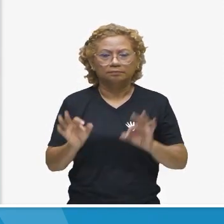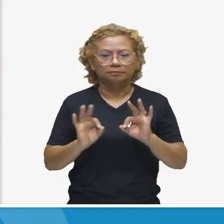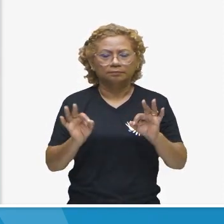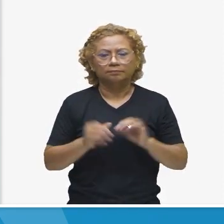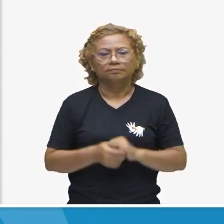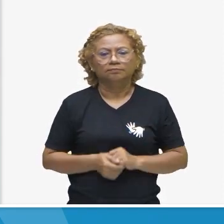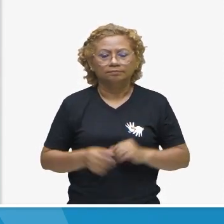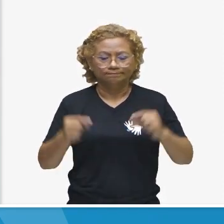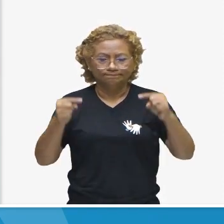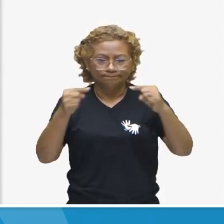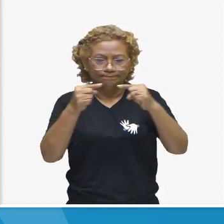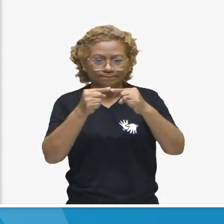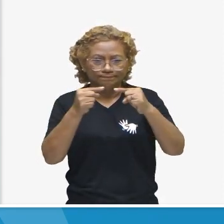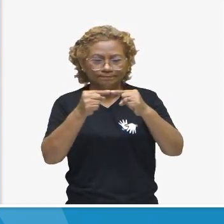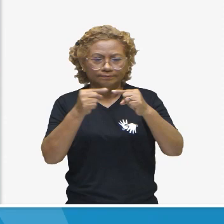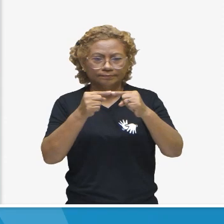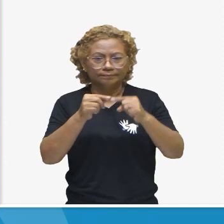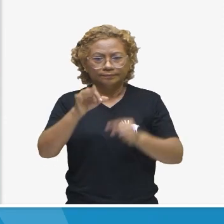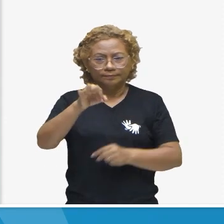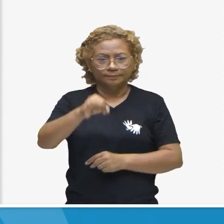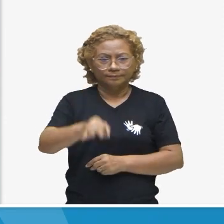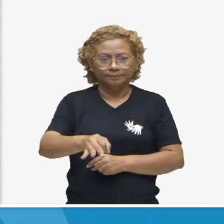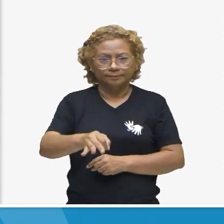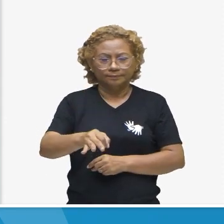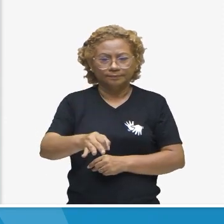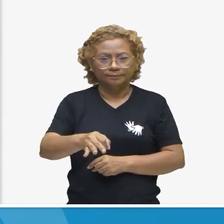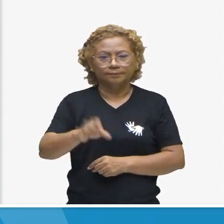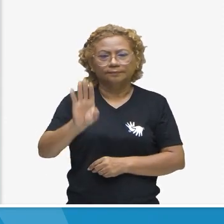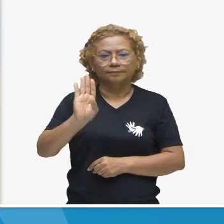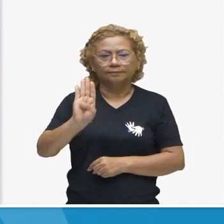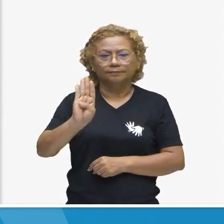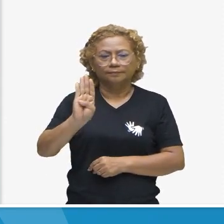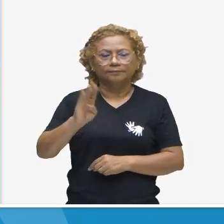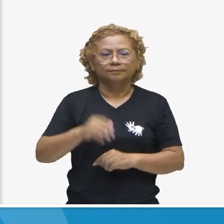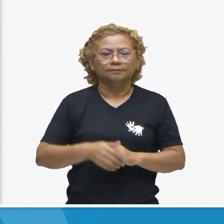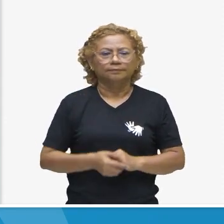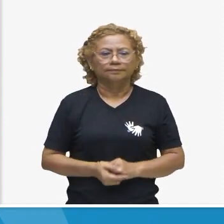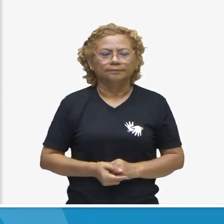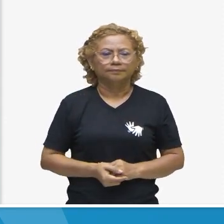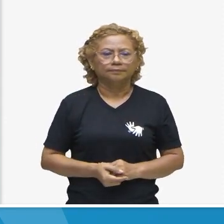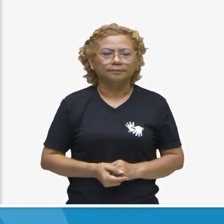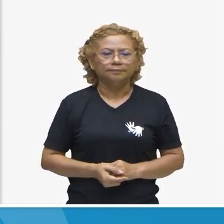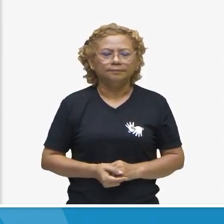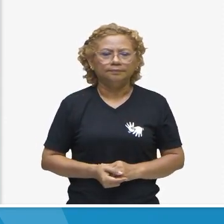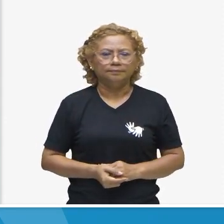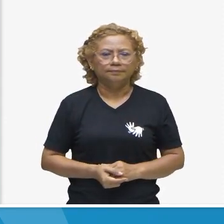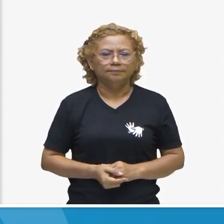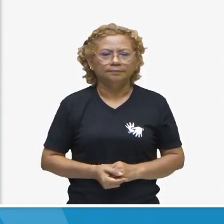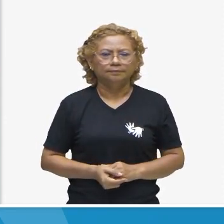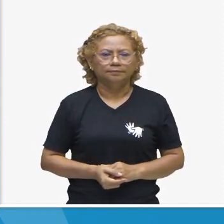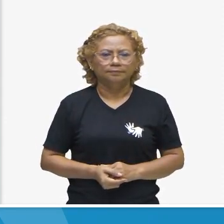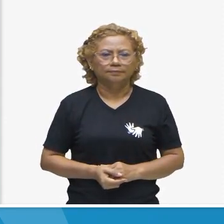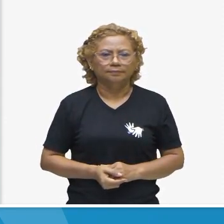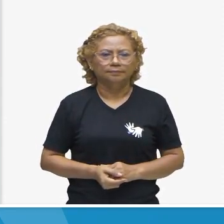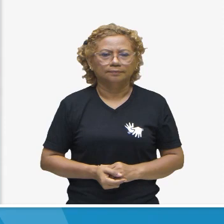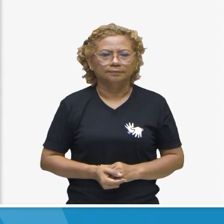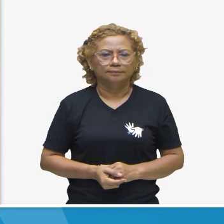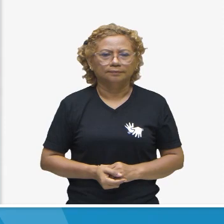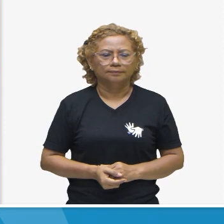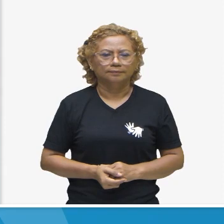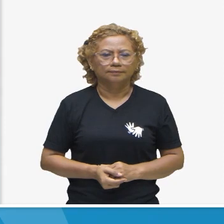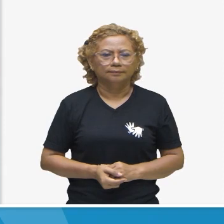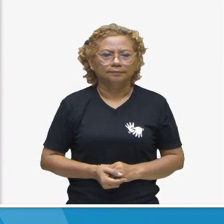única alternativa que melhor representa é, de fato, a letra B.